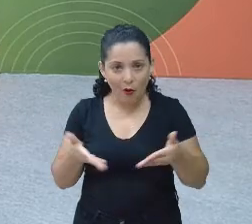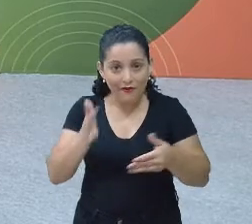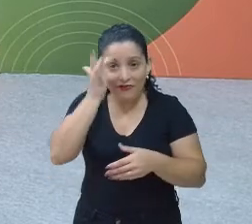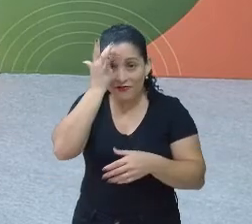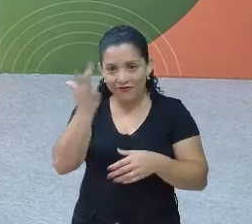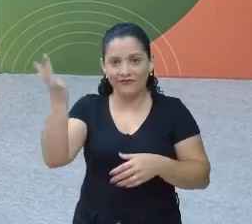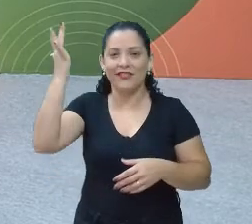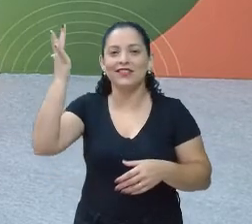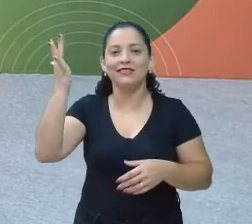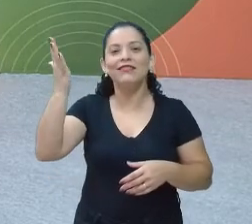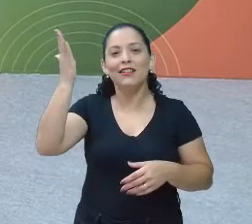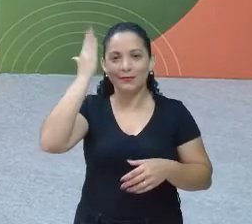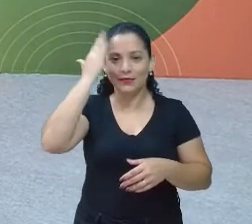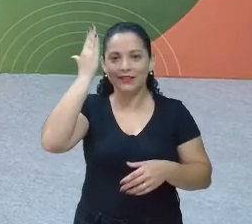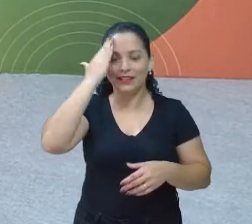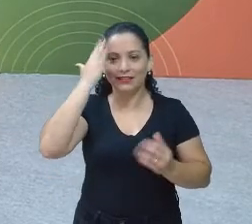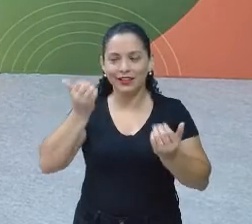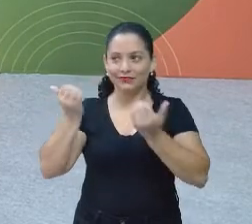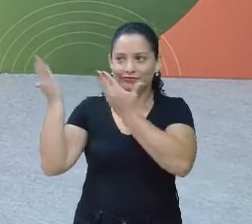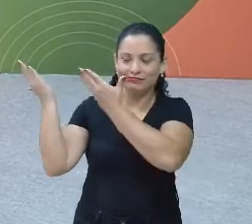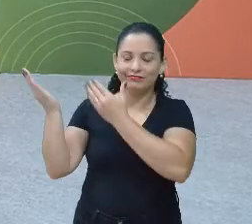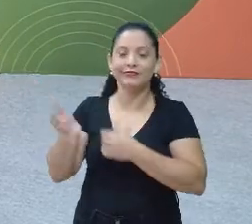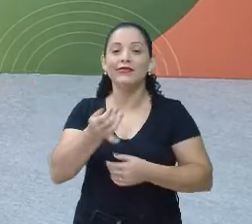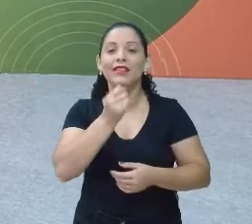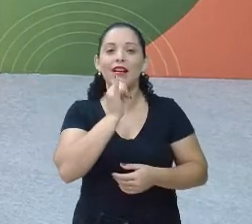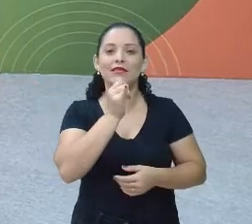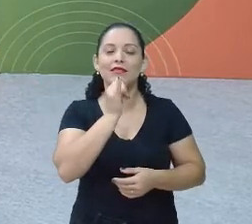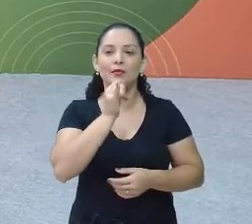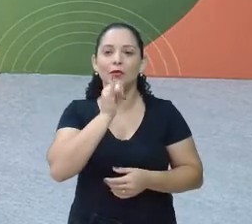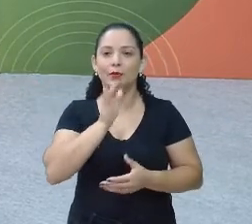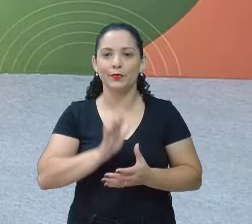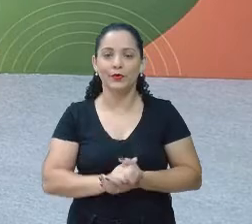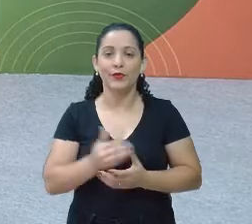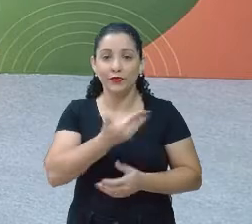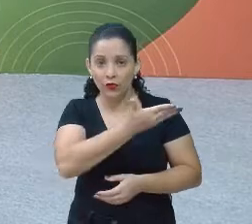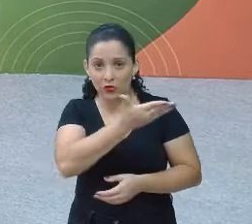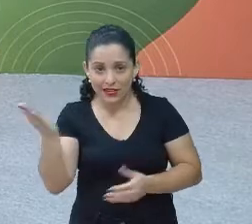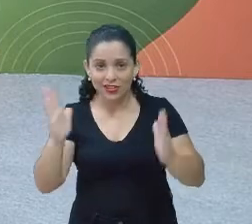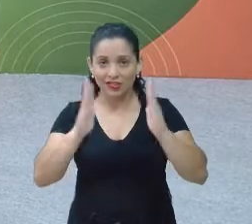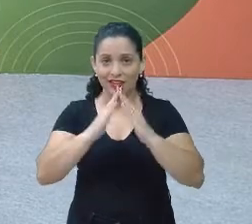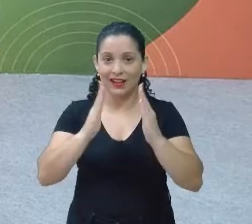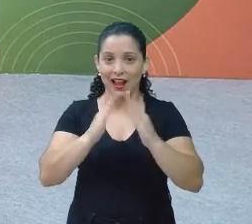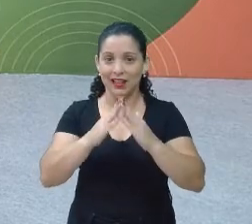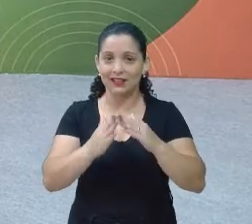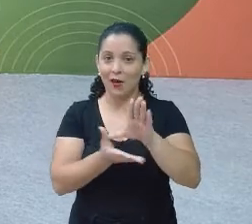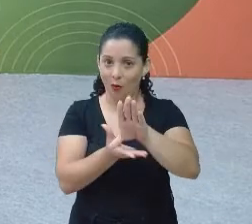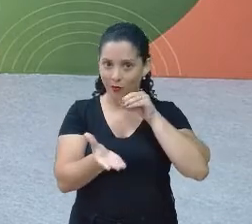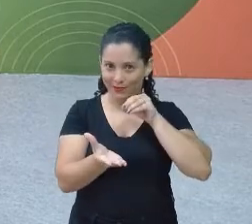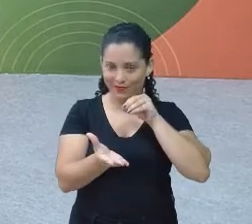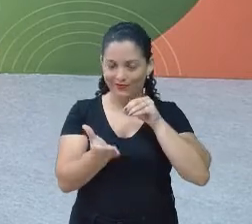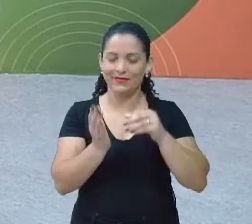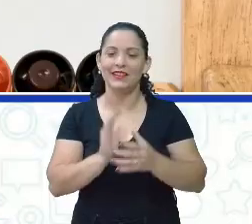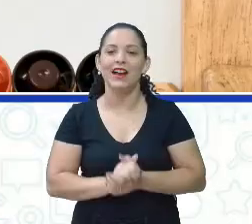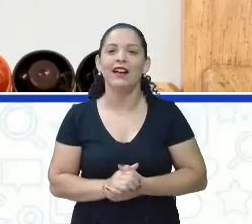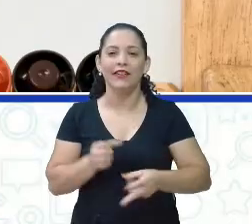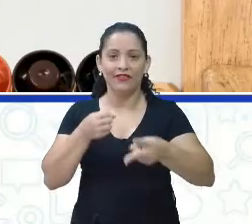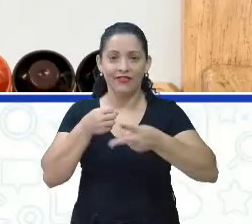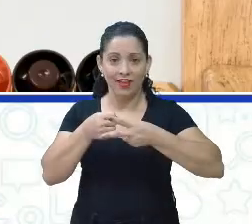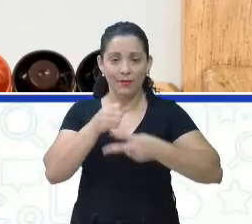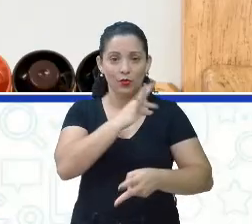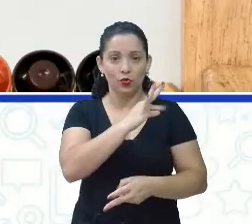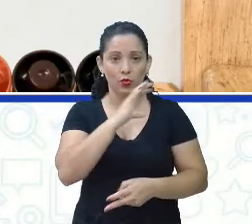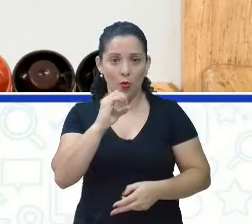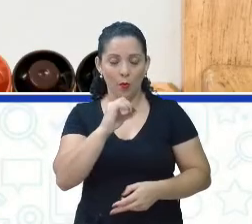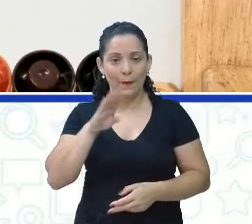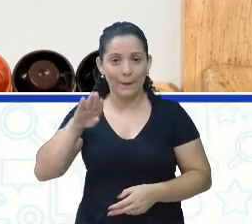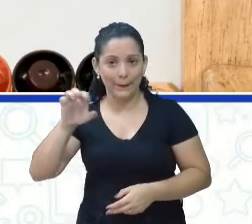vocês. Então, vamos lá. Quando a gente diz assim, eu espero que você repita aí em casa, tá bom? Verbo to be, eu tenho aqui,